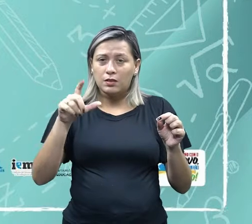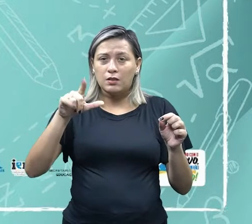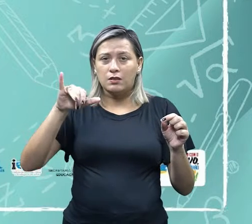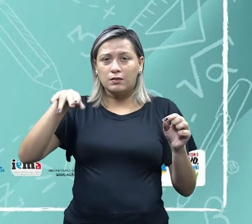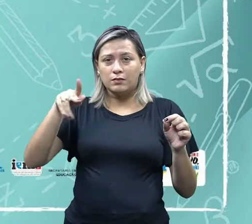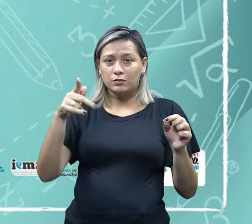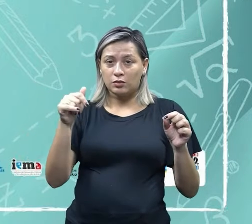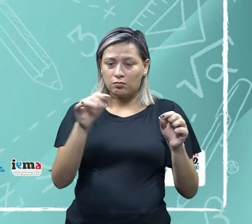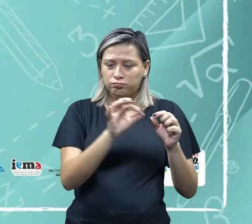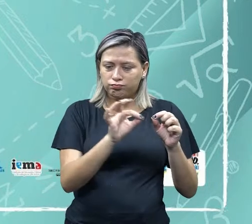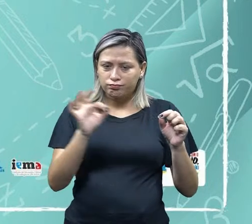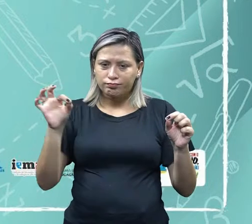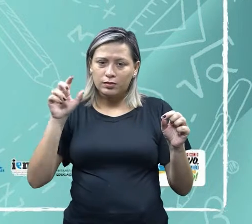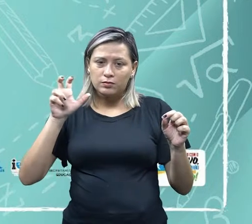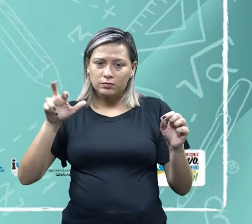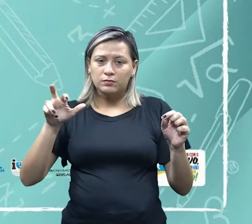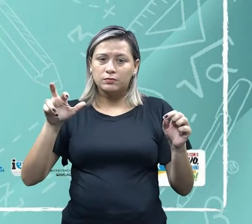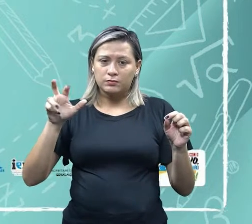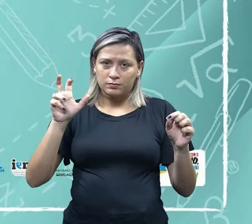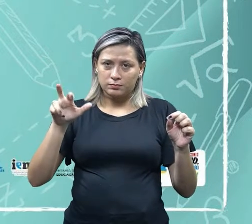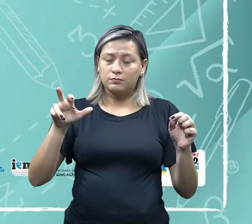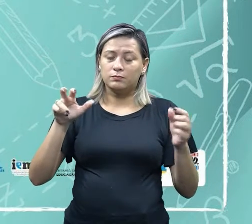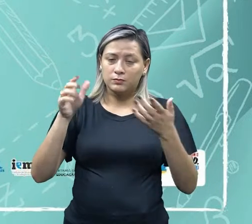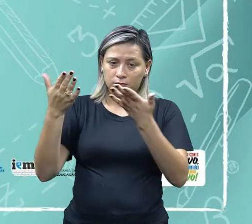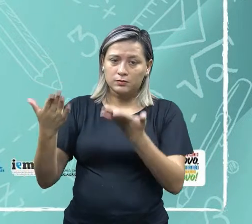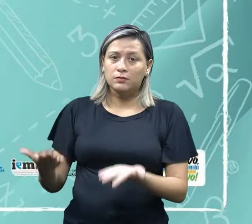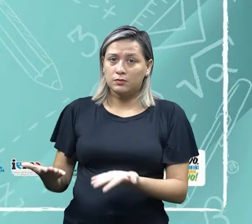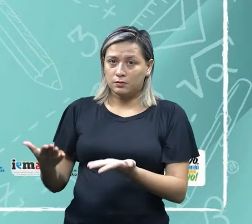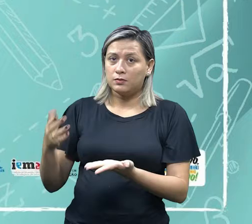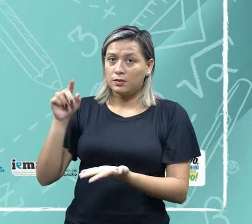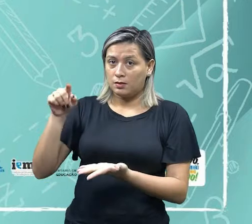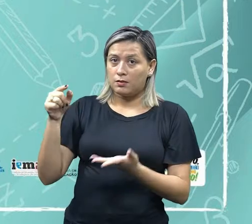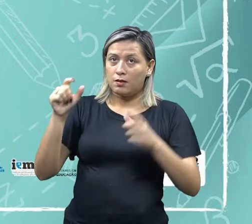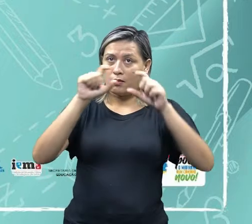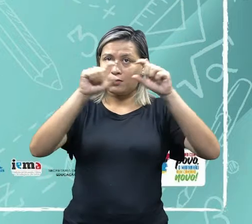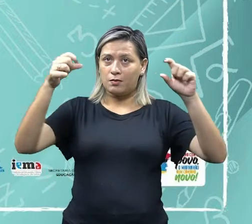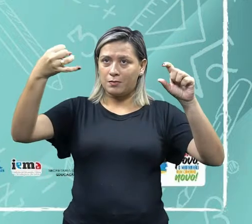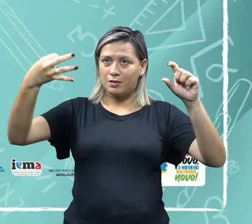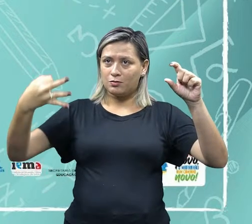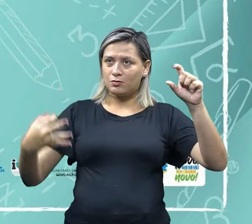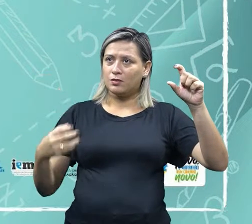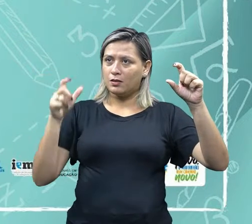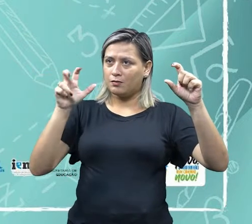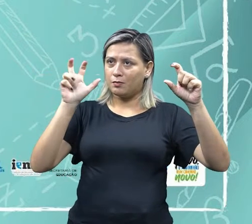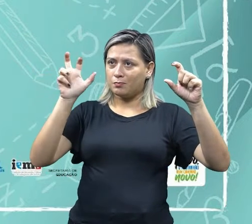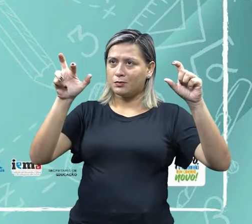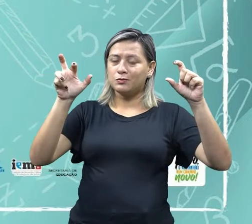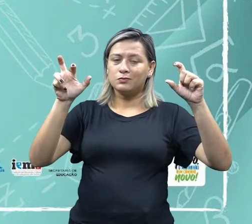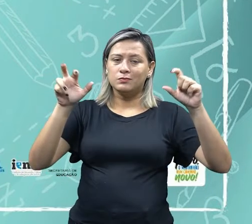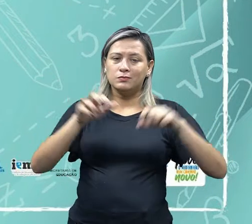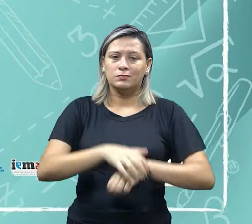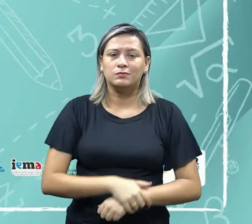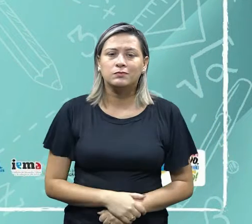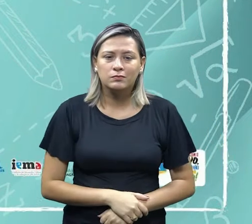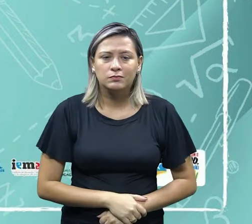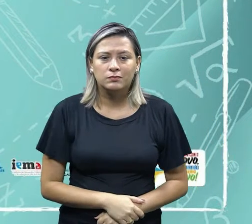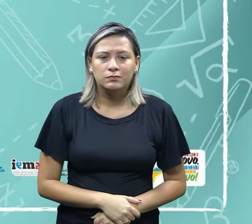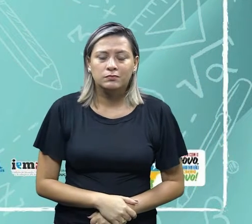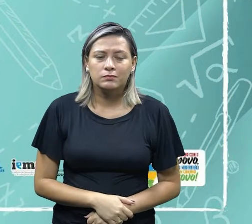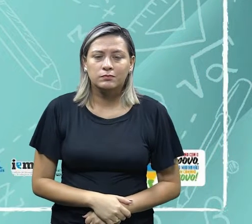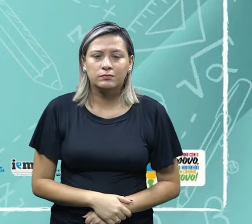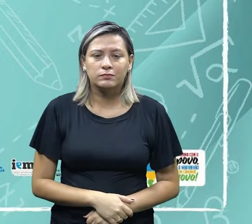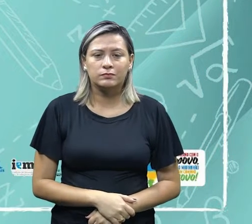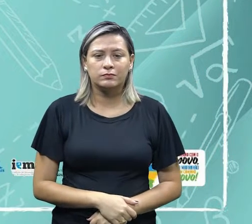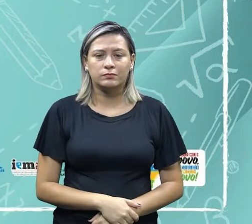como aqui abaixo nós temos o botão linha, como vai estar lá na barra de tarefas, você pode com o mouse acionar, clica num